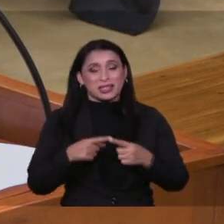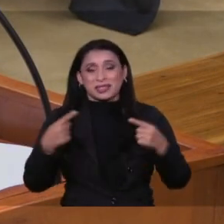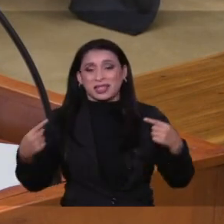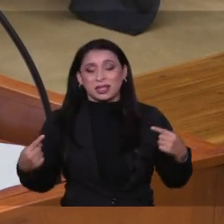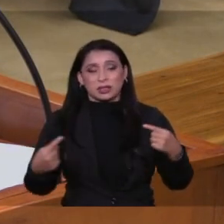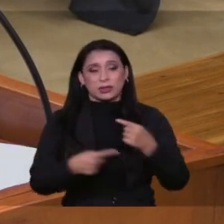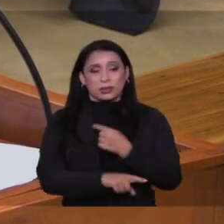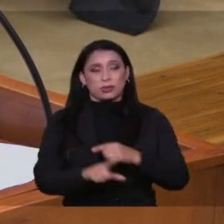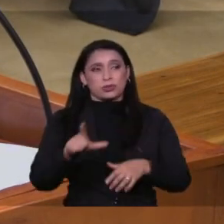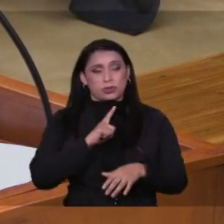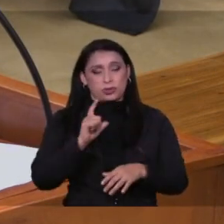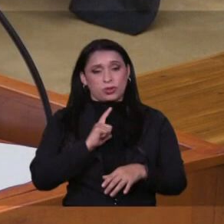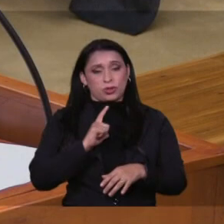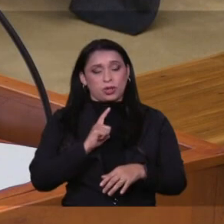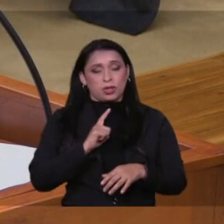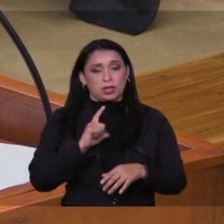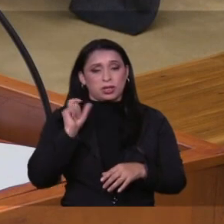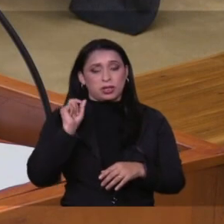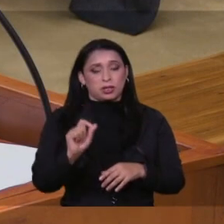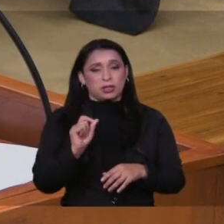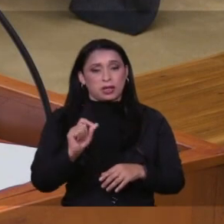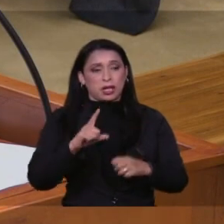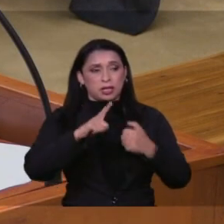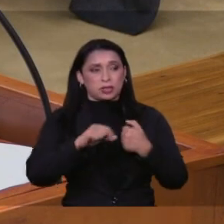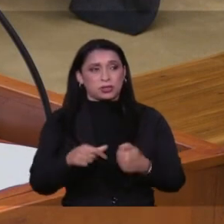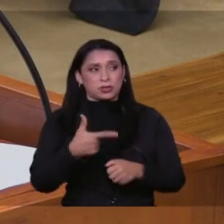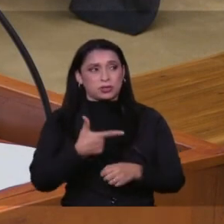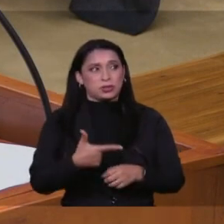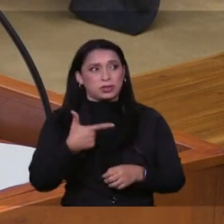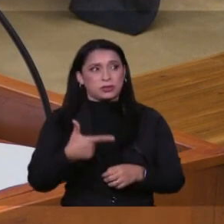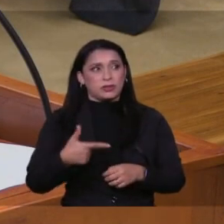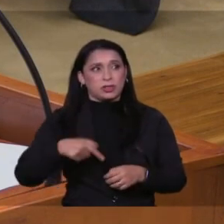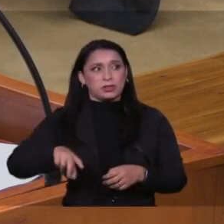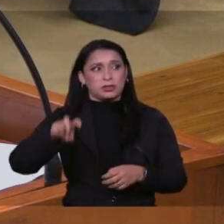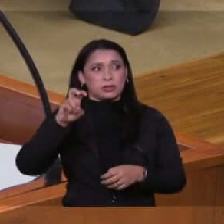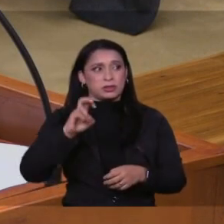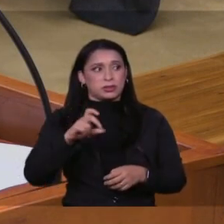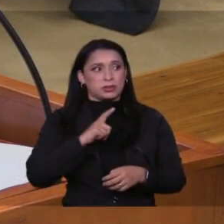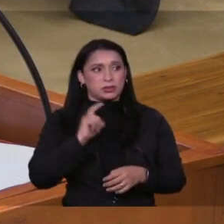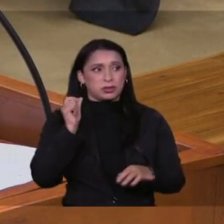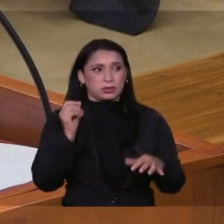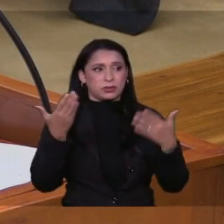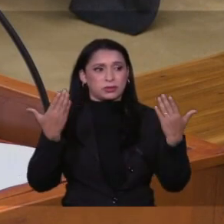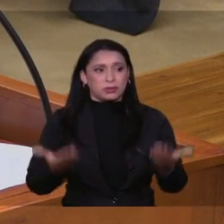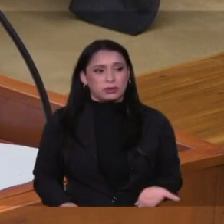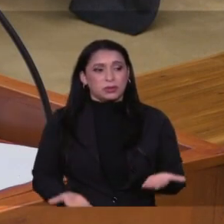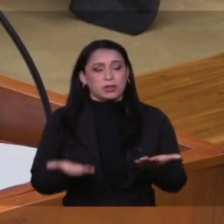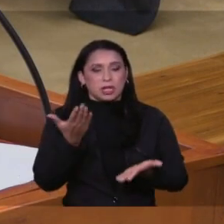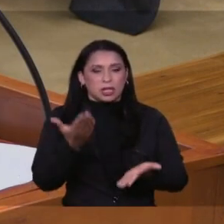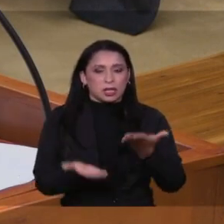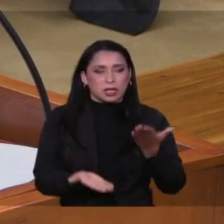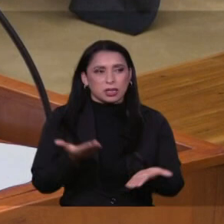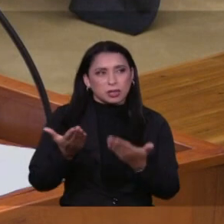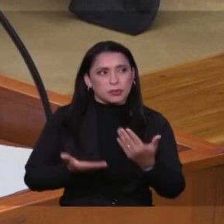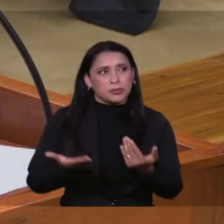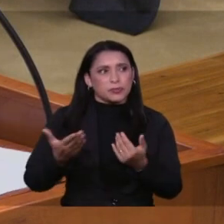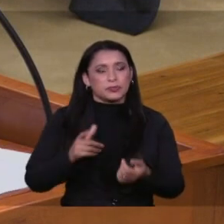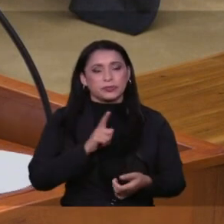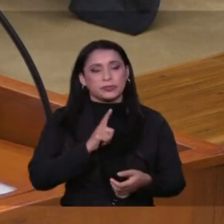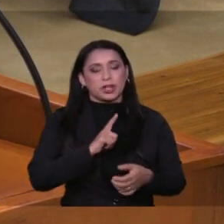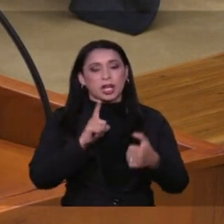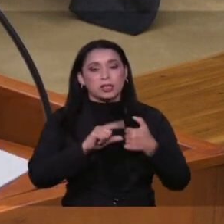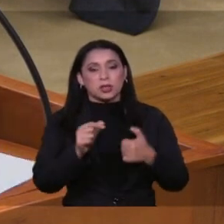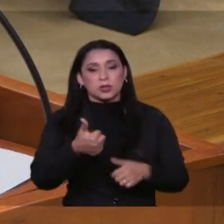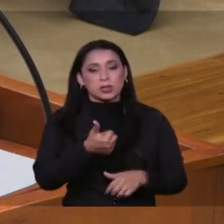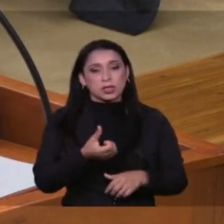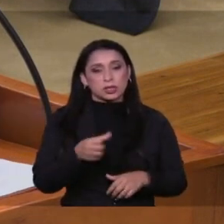arguídas foram, certamente, o artigo 225, pois violaria o meio ambiente ecologicamente equilibrado, a violação ao artigo 196,